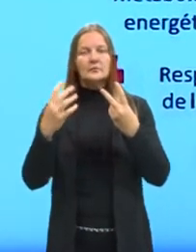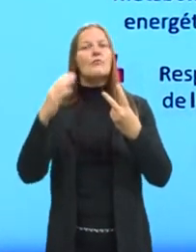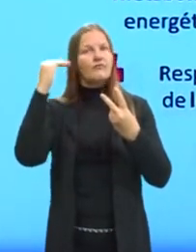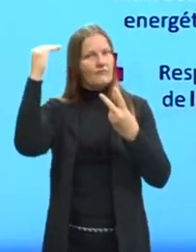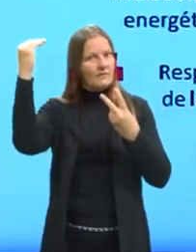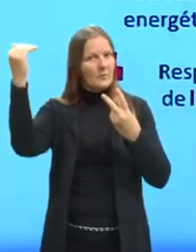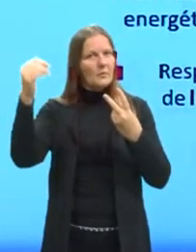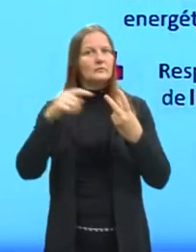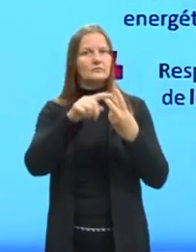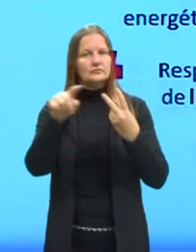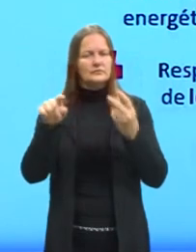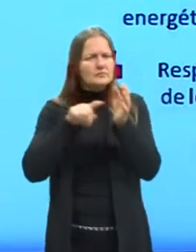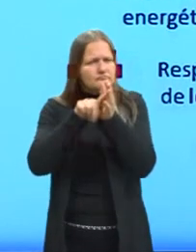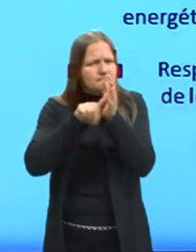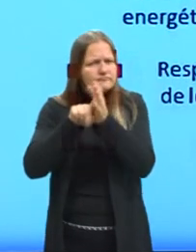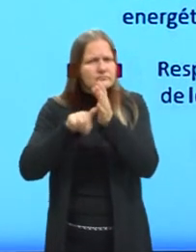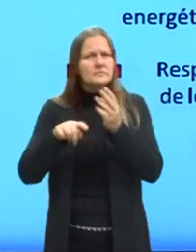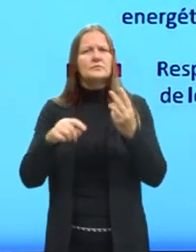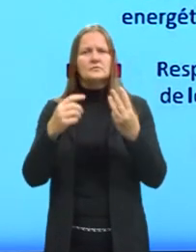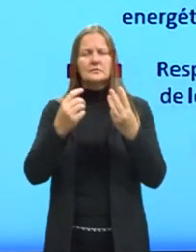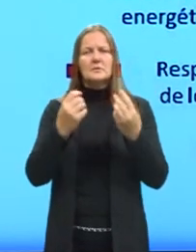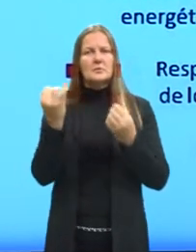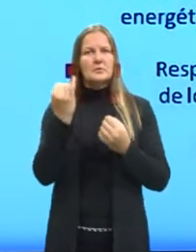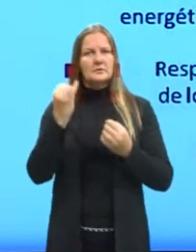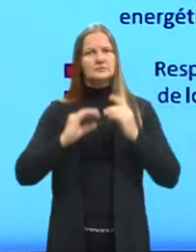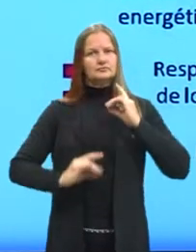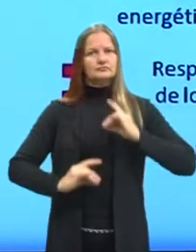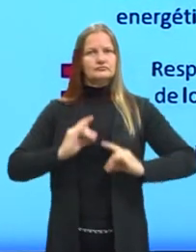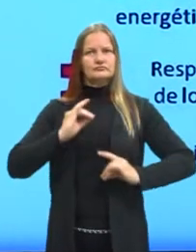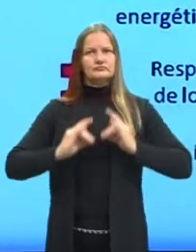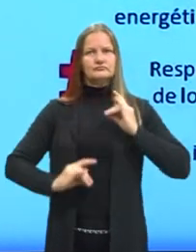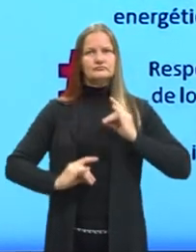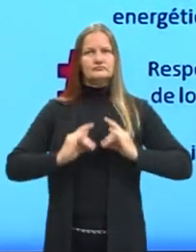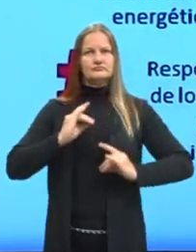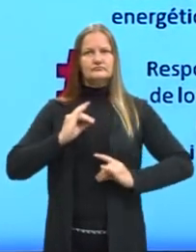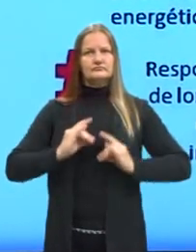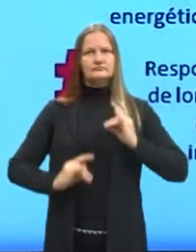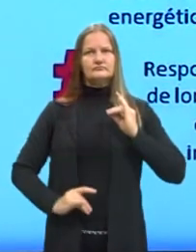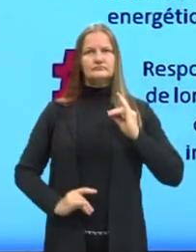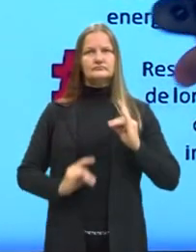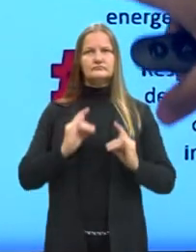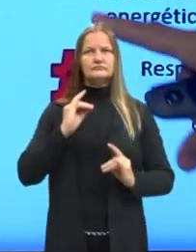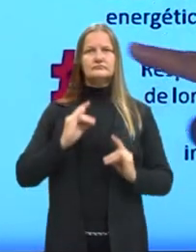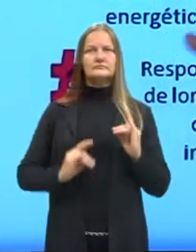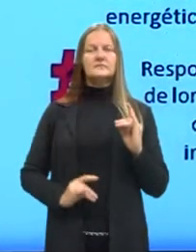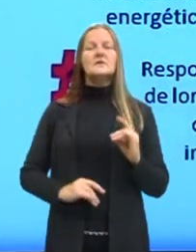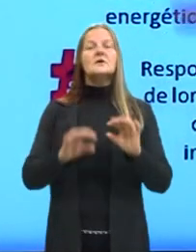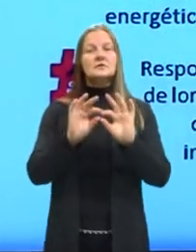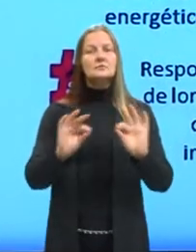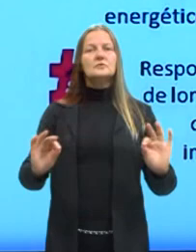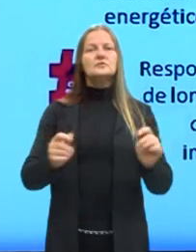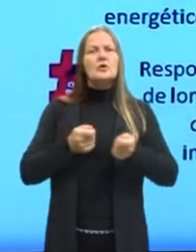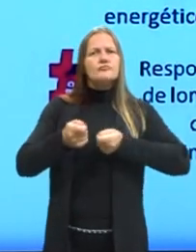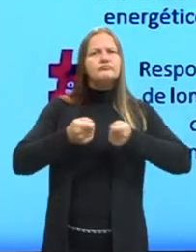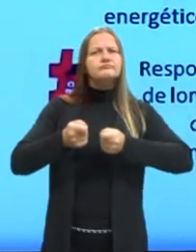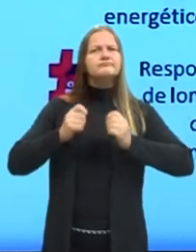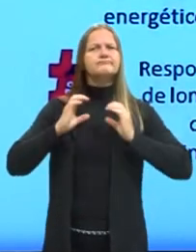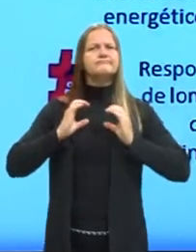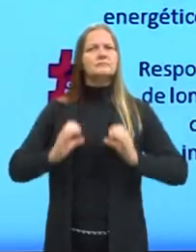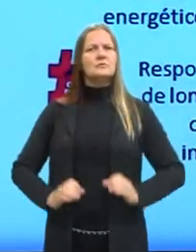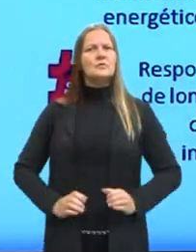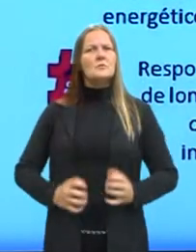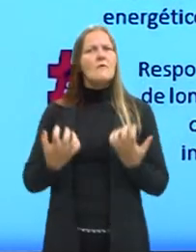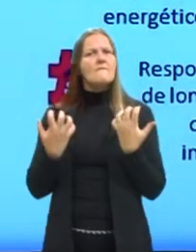famoso também eles são bem famosos esses hormônios T3 e T4 que vai simplesmente regular teu